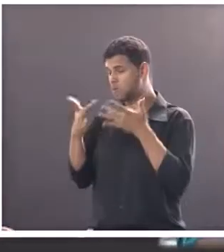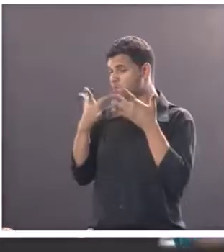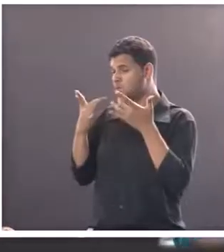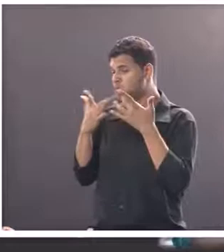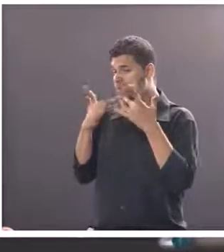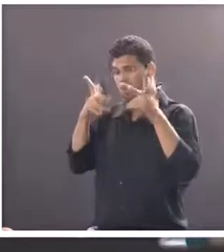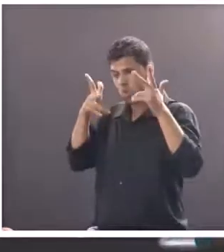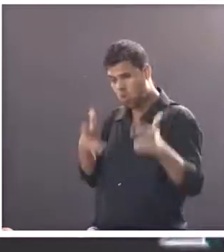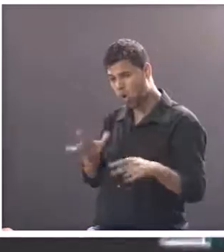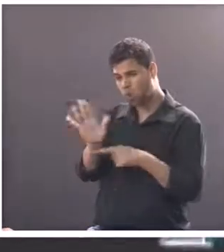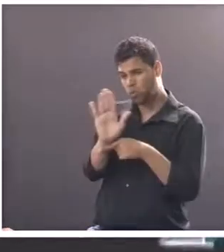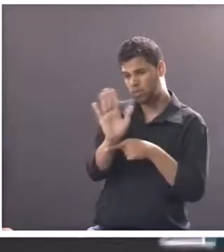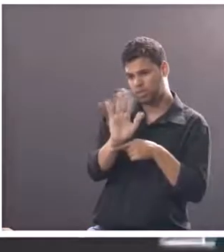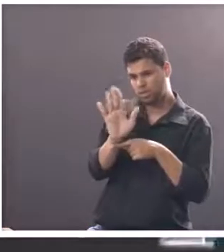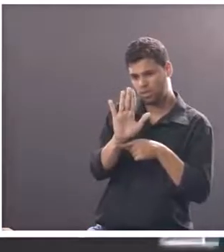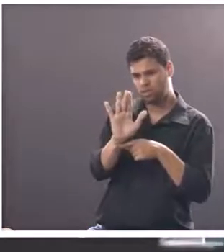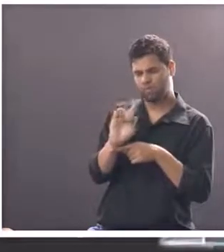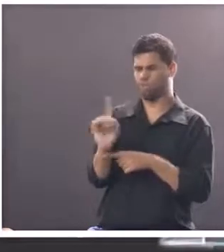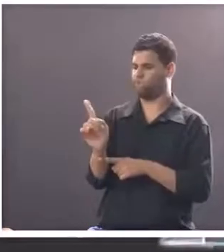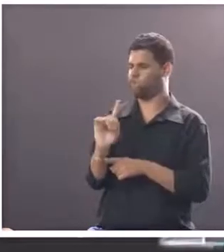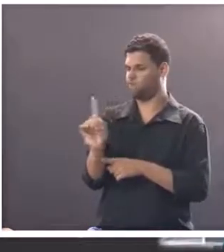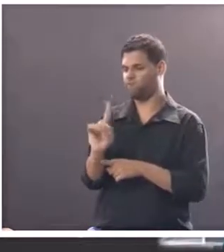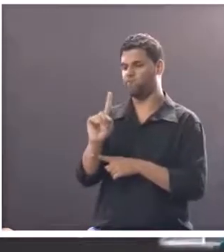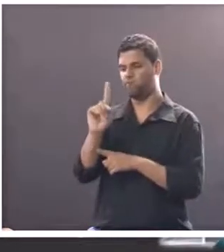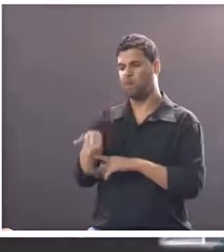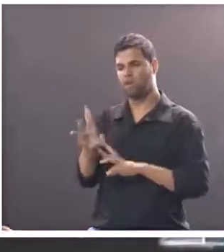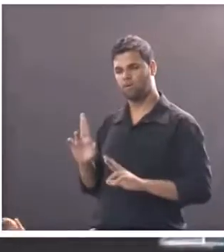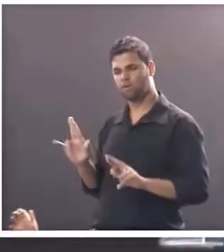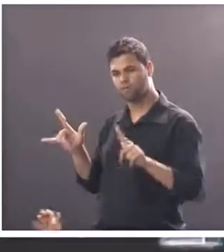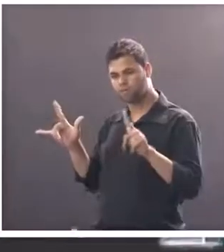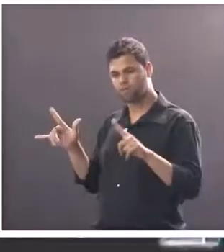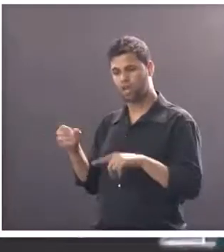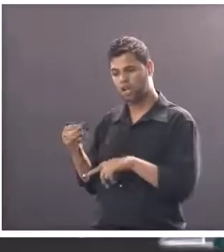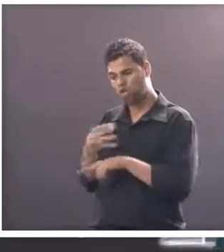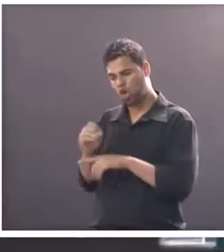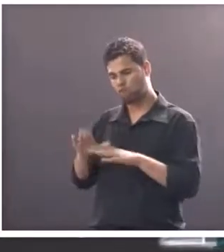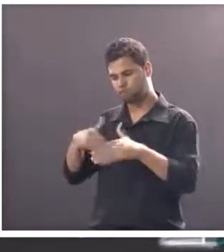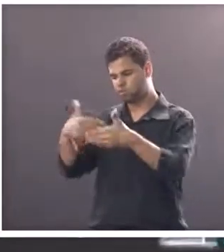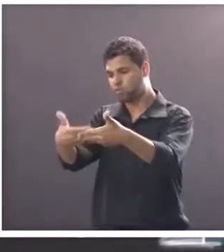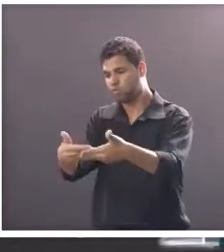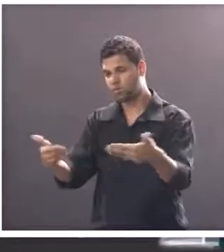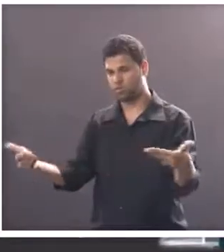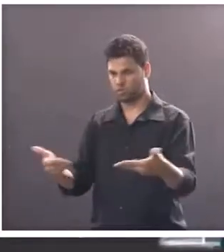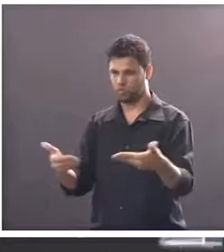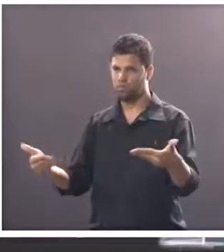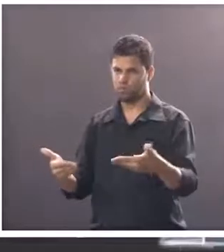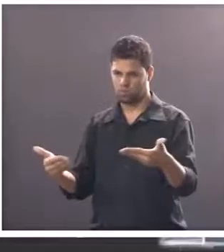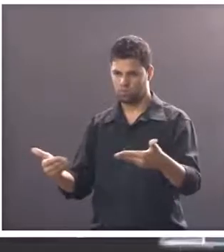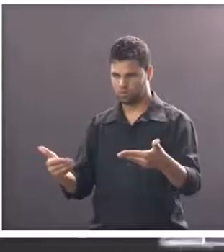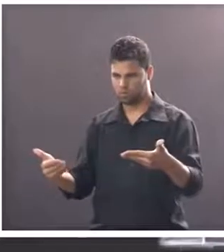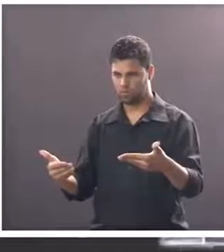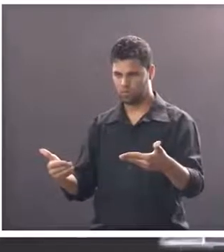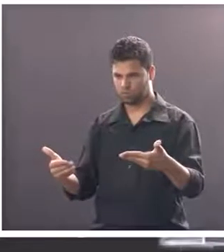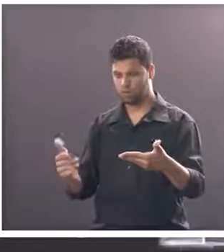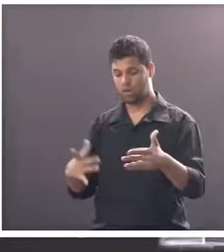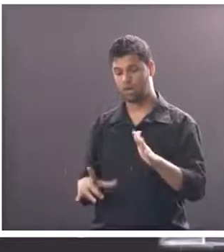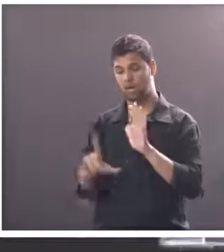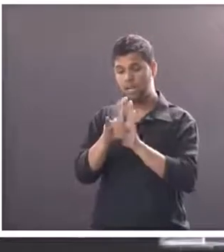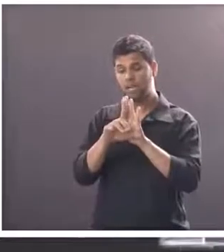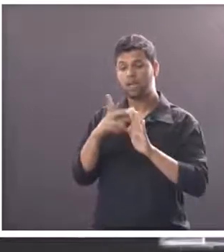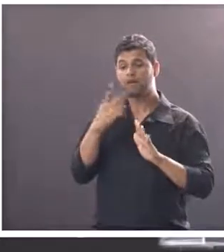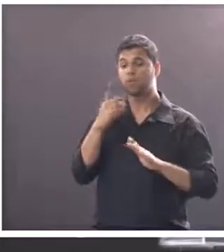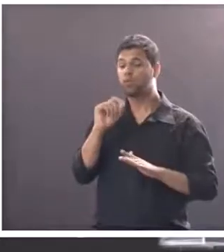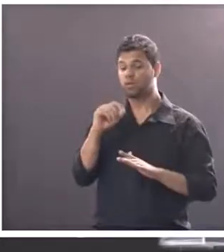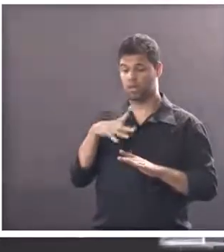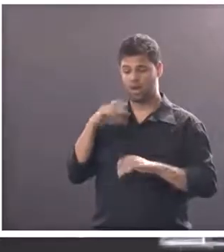coisa no cinema, que é uma nova tendência que está surgindo, que é uma legislação que já está aí da Ancine, e para o ano que vem todos os filmes